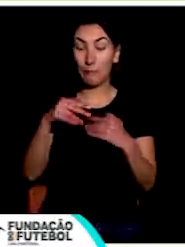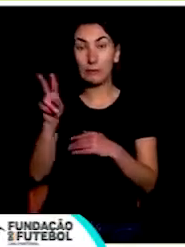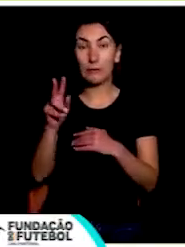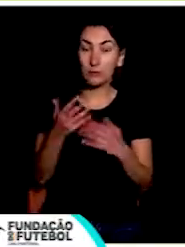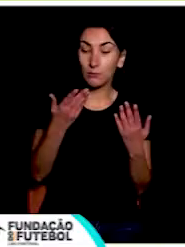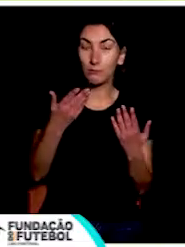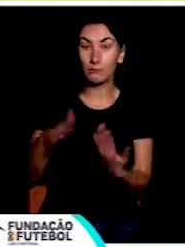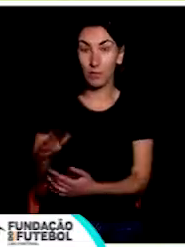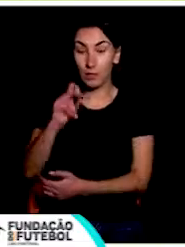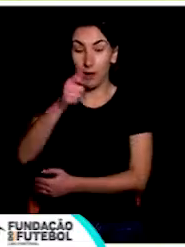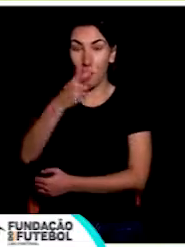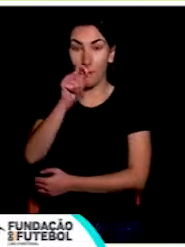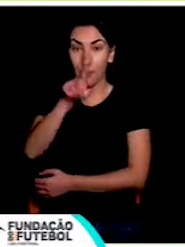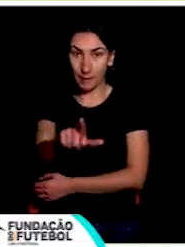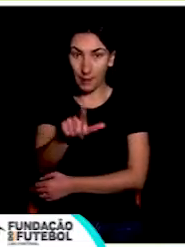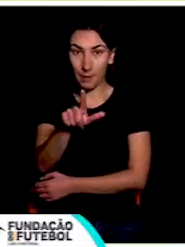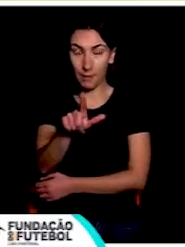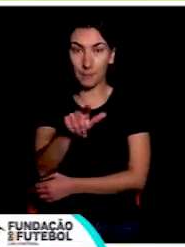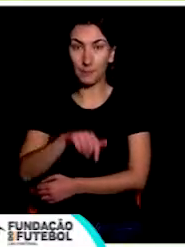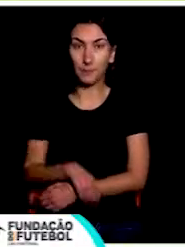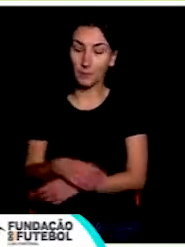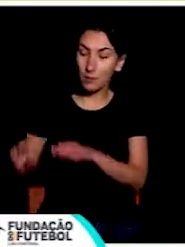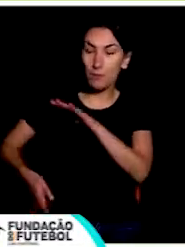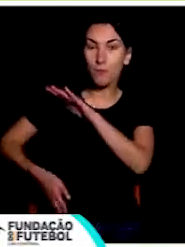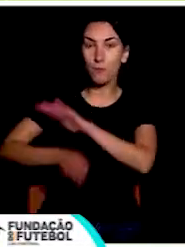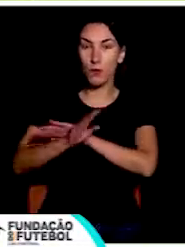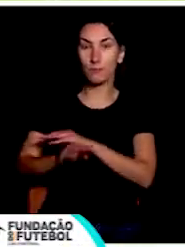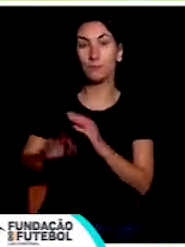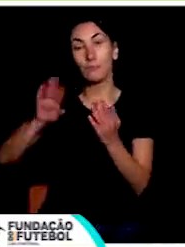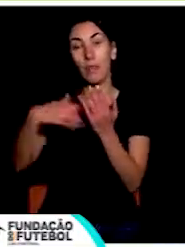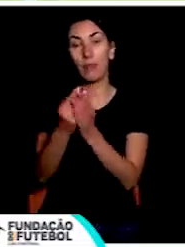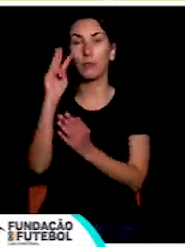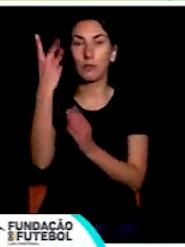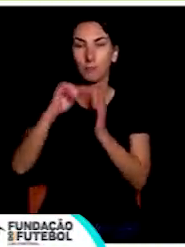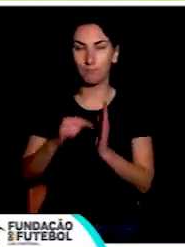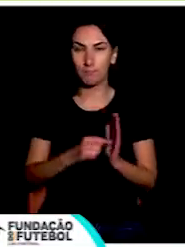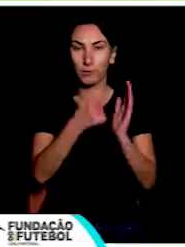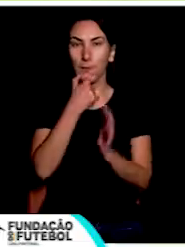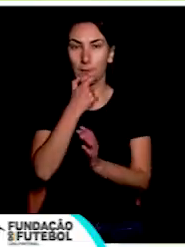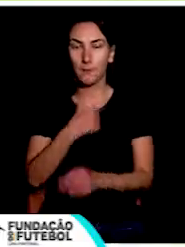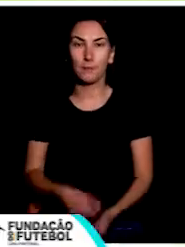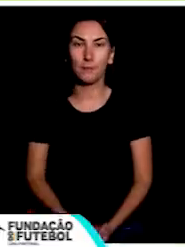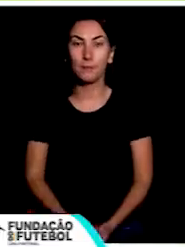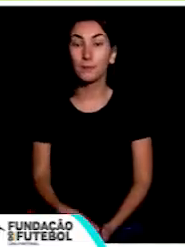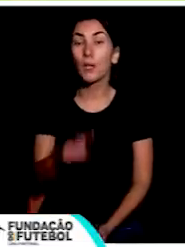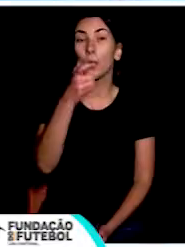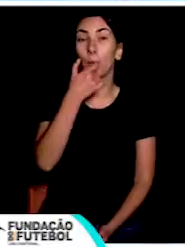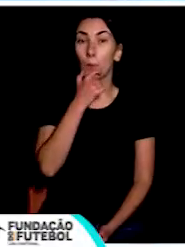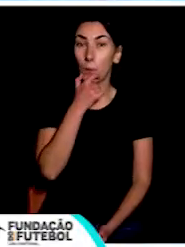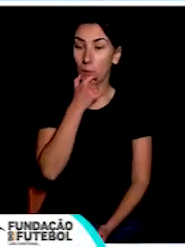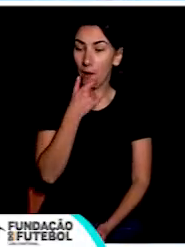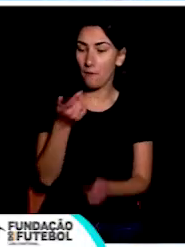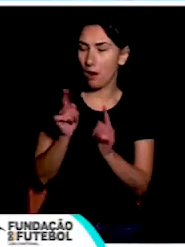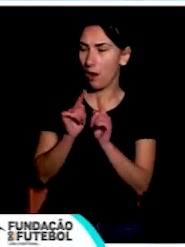Gabriel, mas na segunda parte o inevitável Abel Camará bisou e garantiu mais 3 pontos para o Mafra.